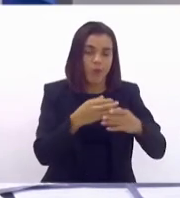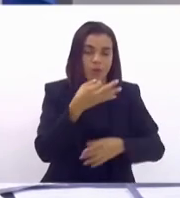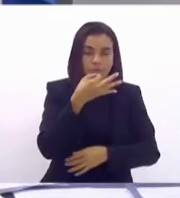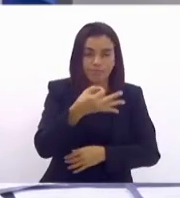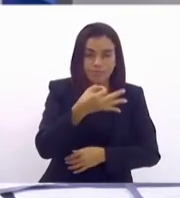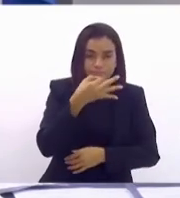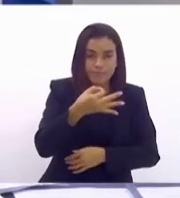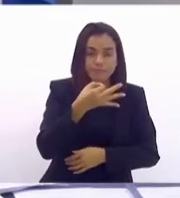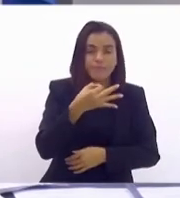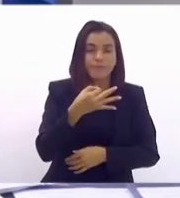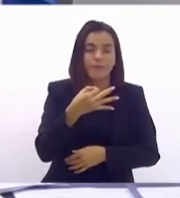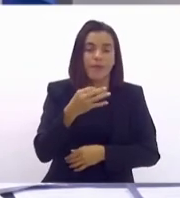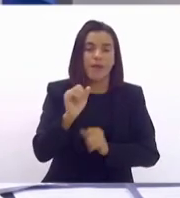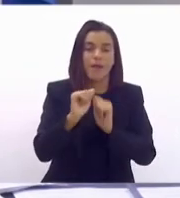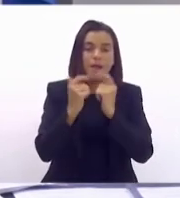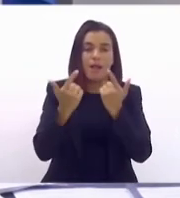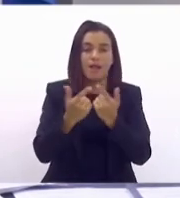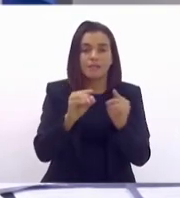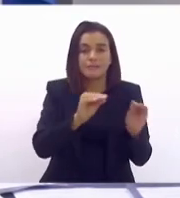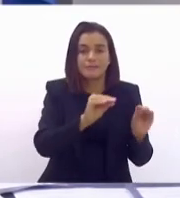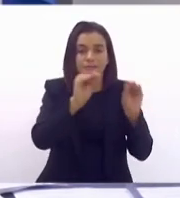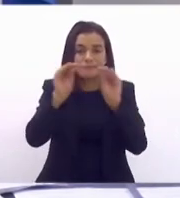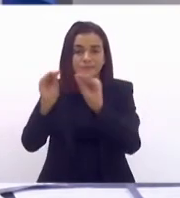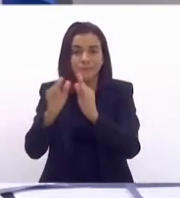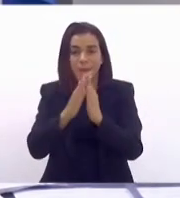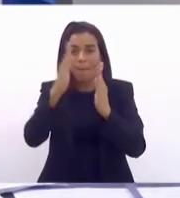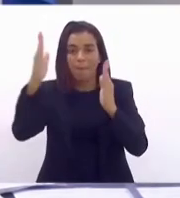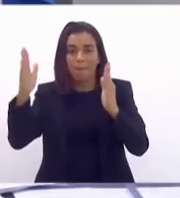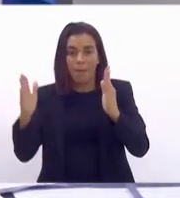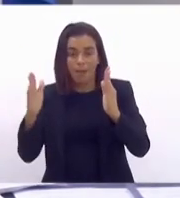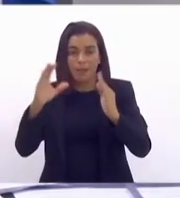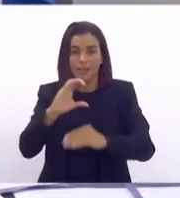à casa a prorrogação desta CPI?